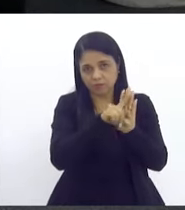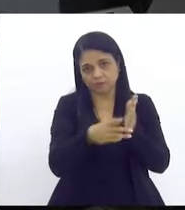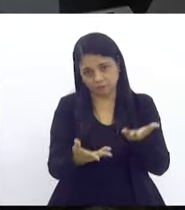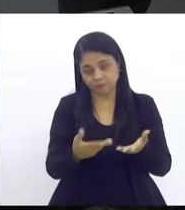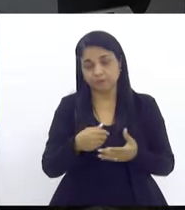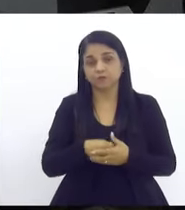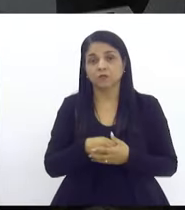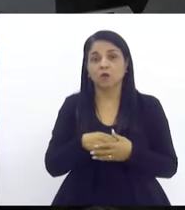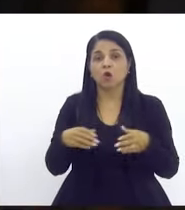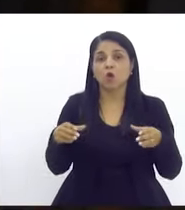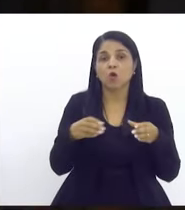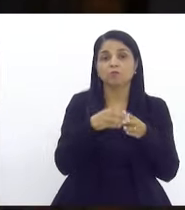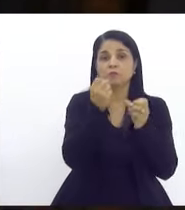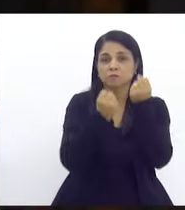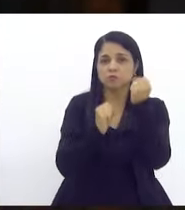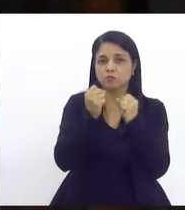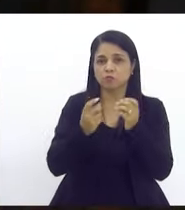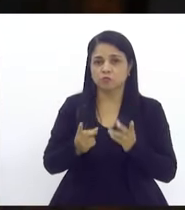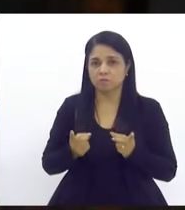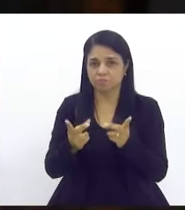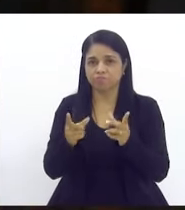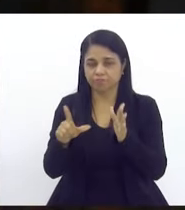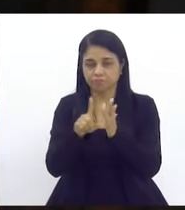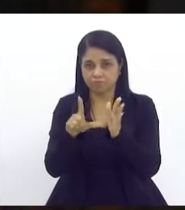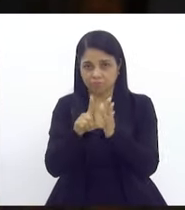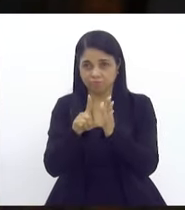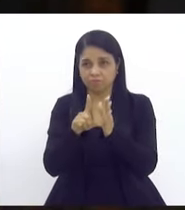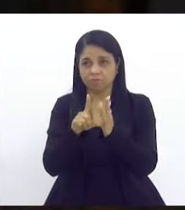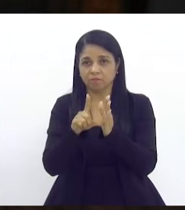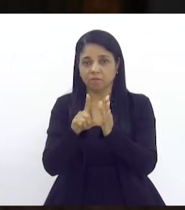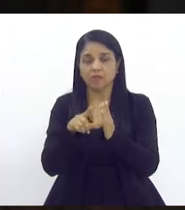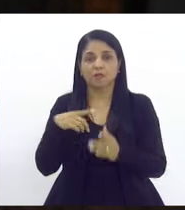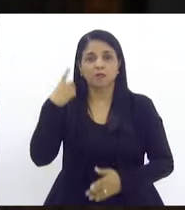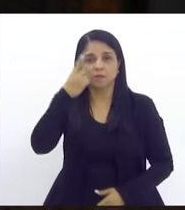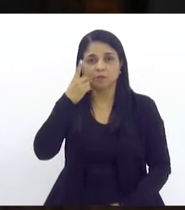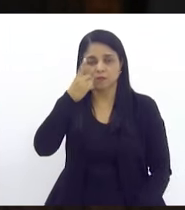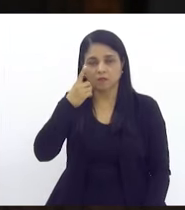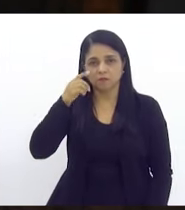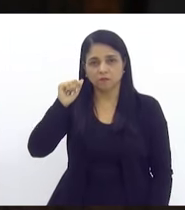Pela Comissão de Indústria e Comércio, deputado